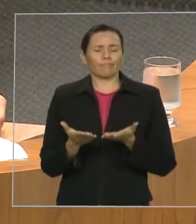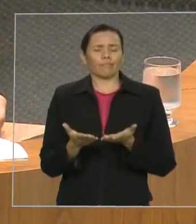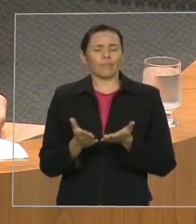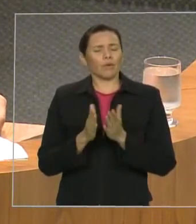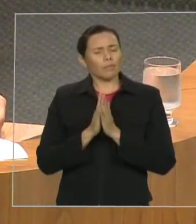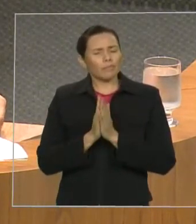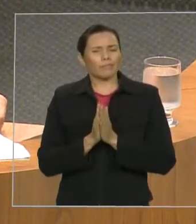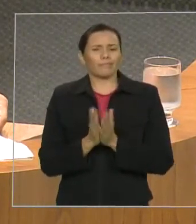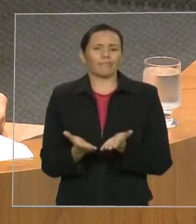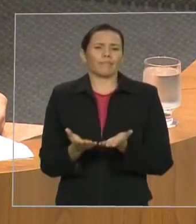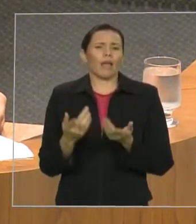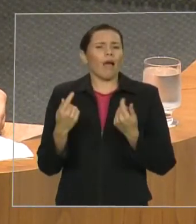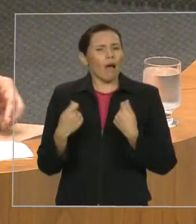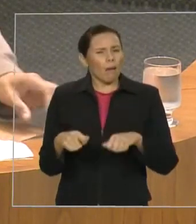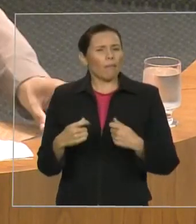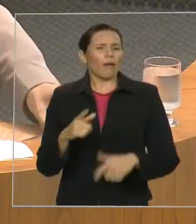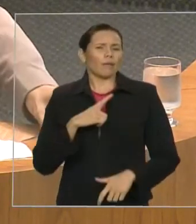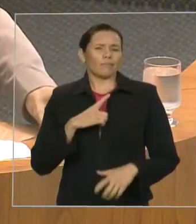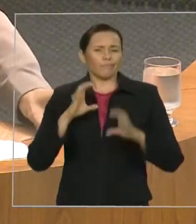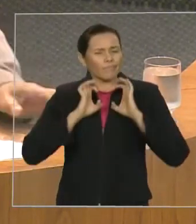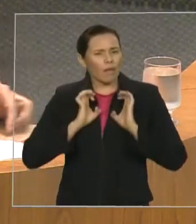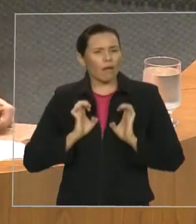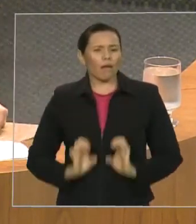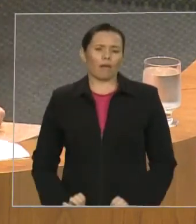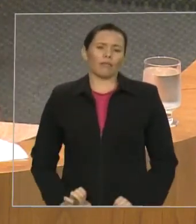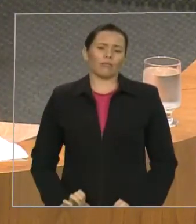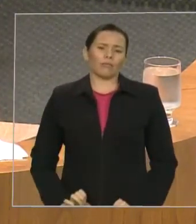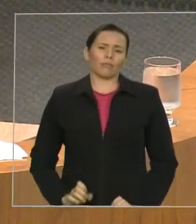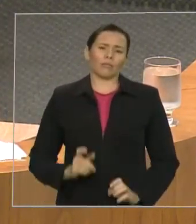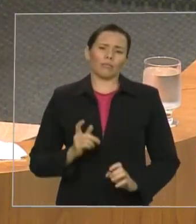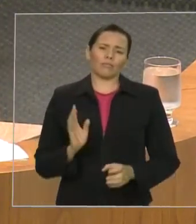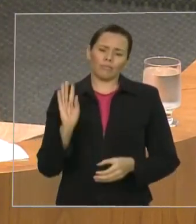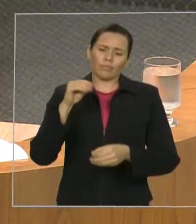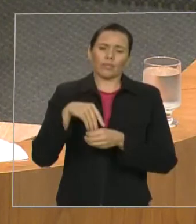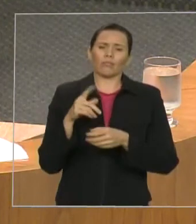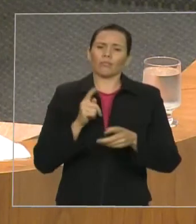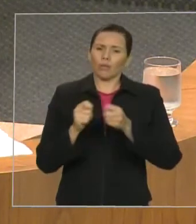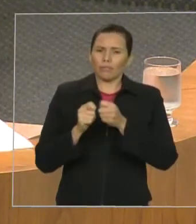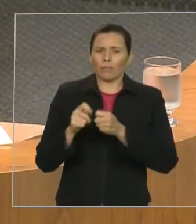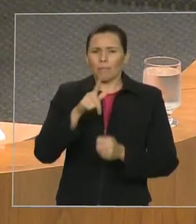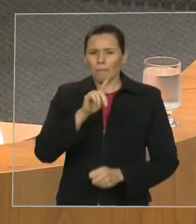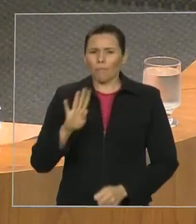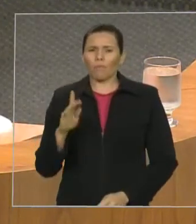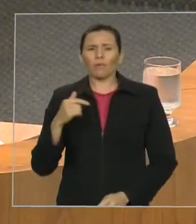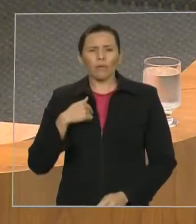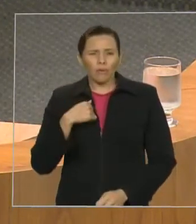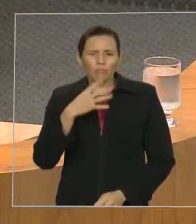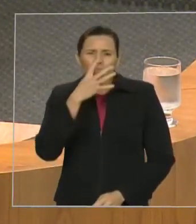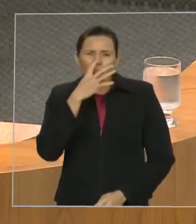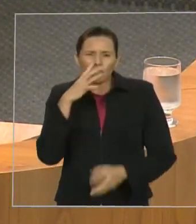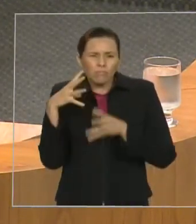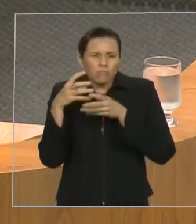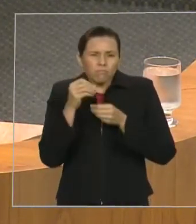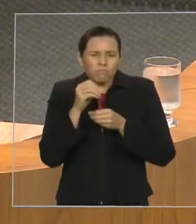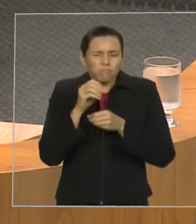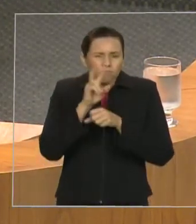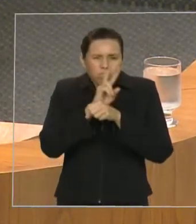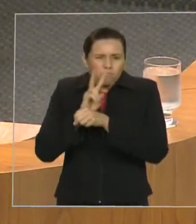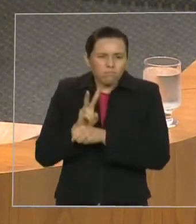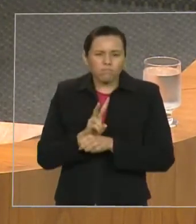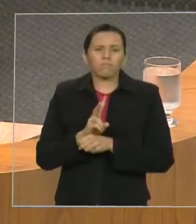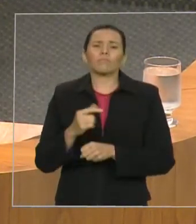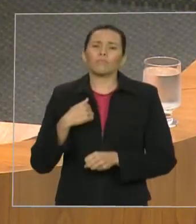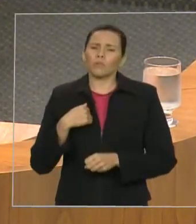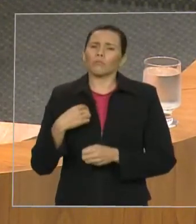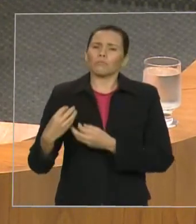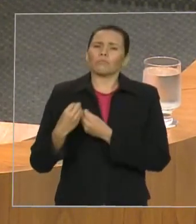que deve nortear todos os atos da administração pública. Estamos atentos, vigilantes, e vamos provocar o Ministério Público para